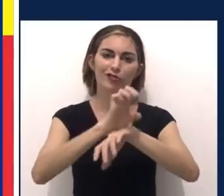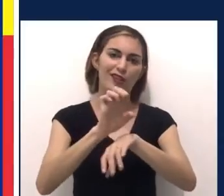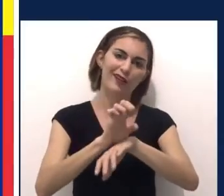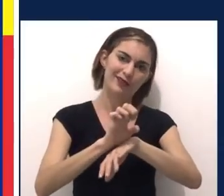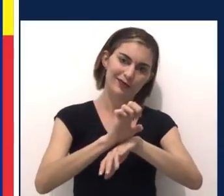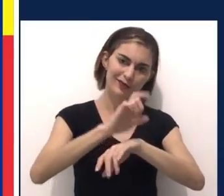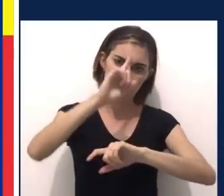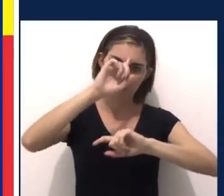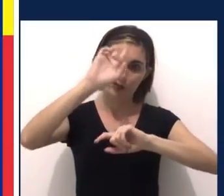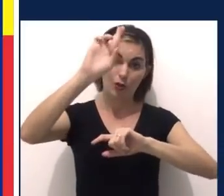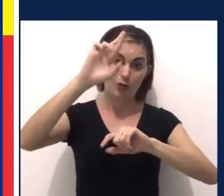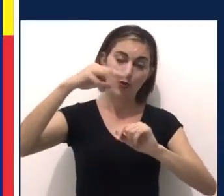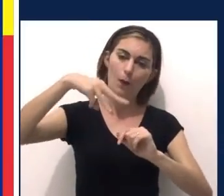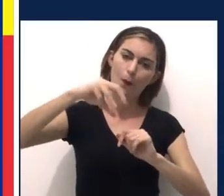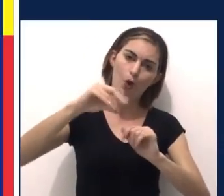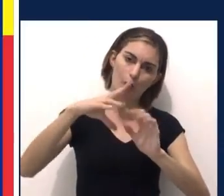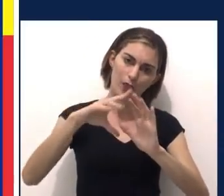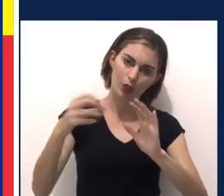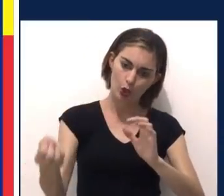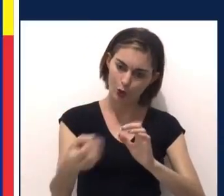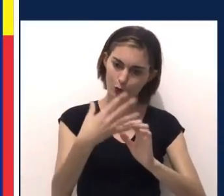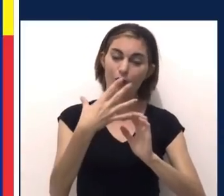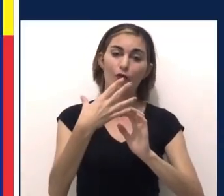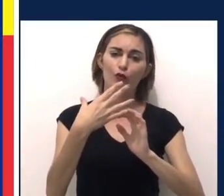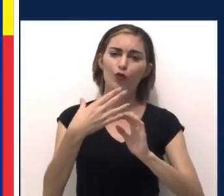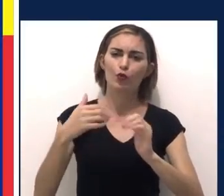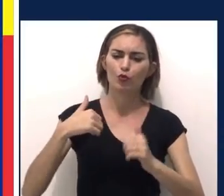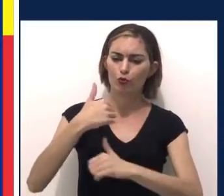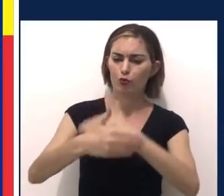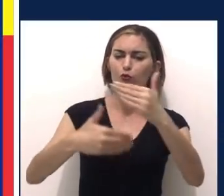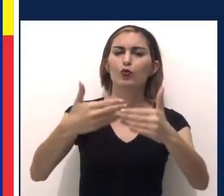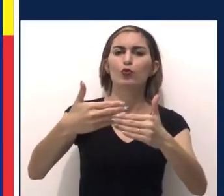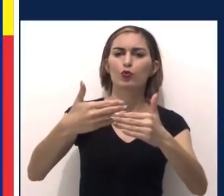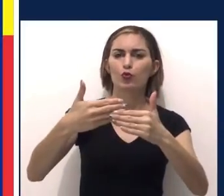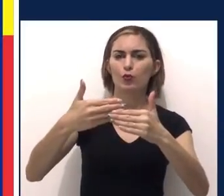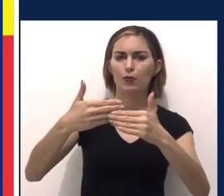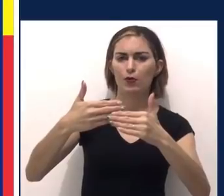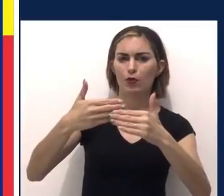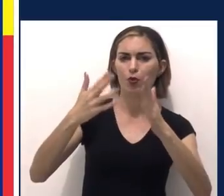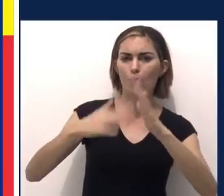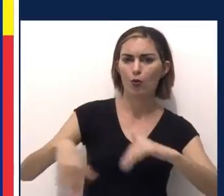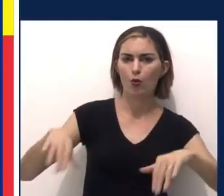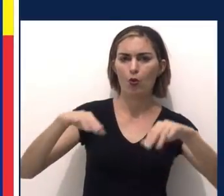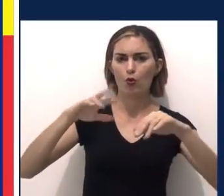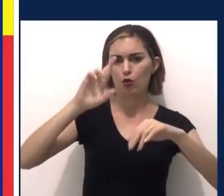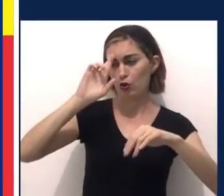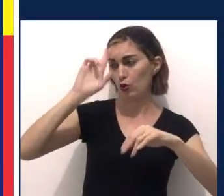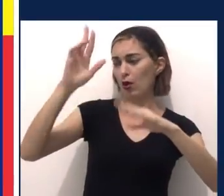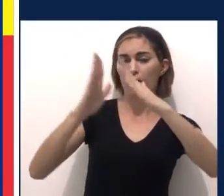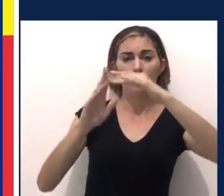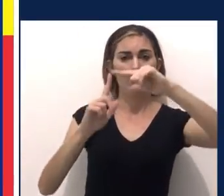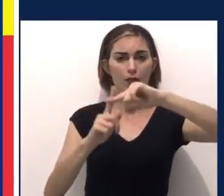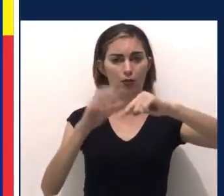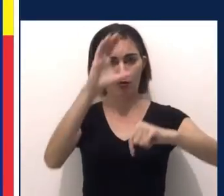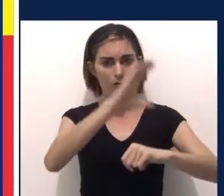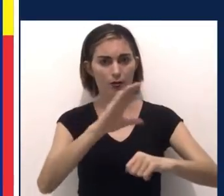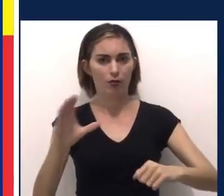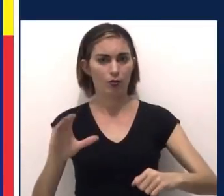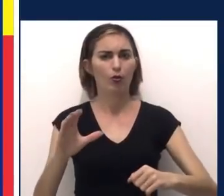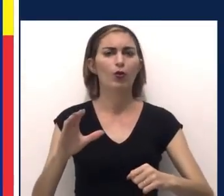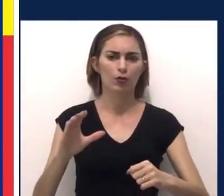leis. Então, o Estado moderno, ele superou o universalismo da Igreja Católica e o